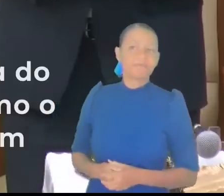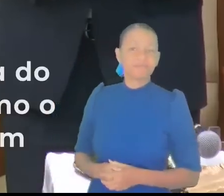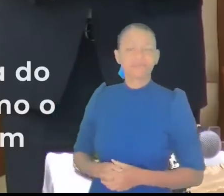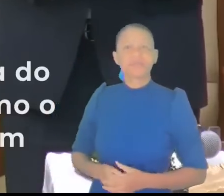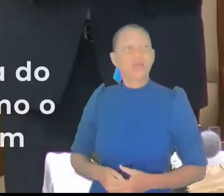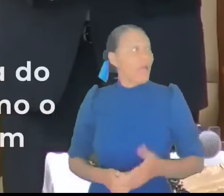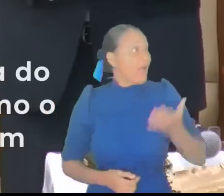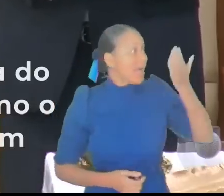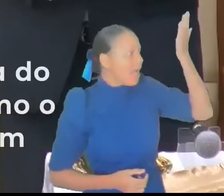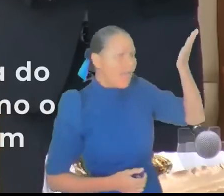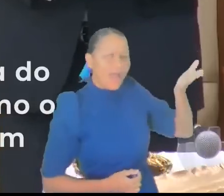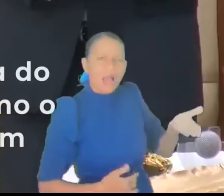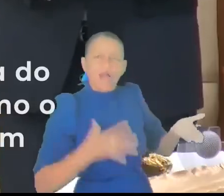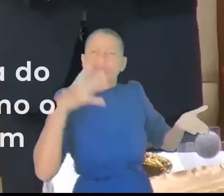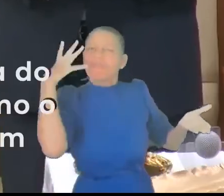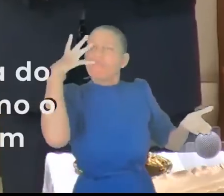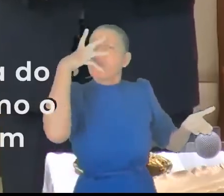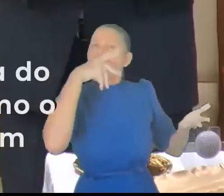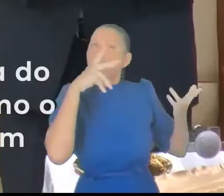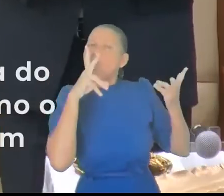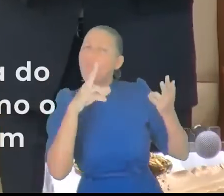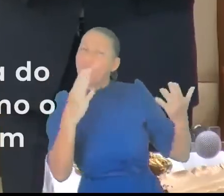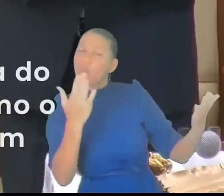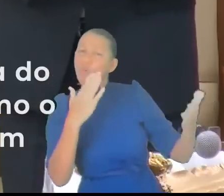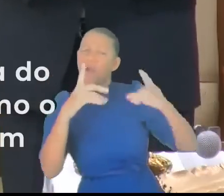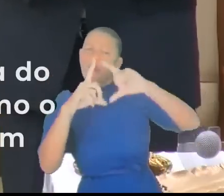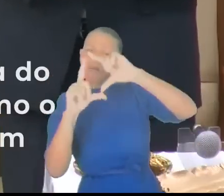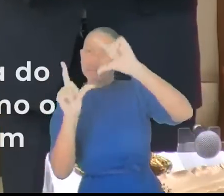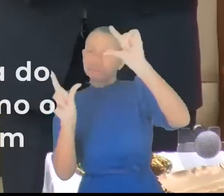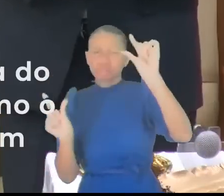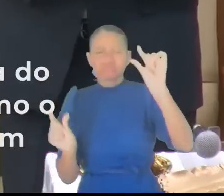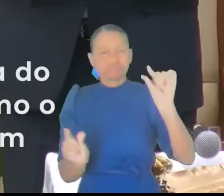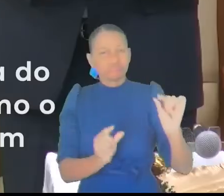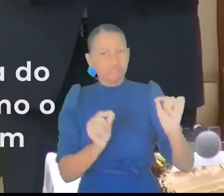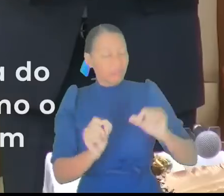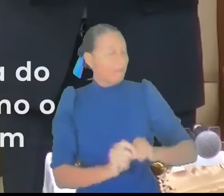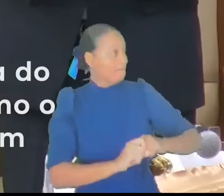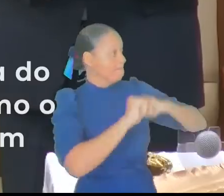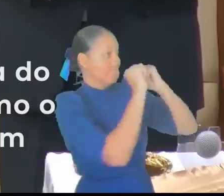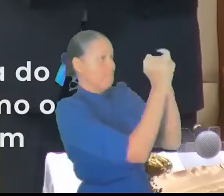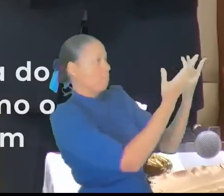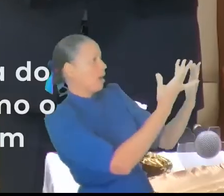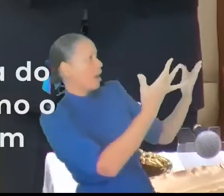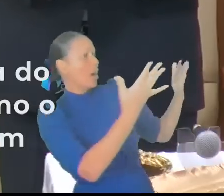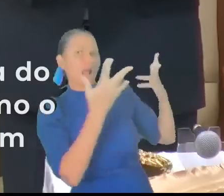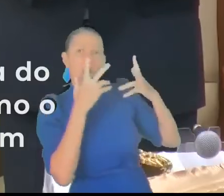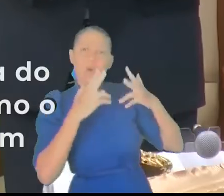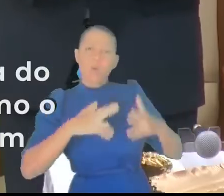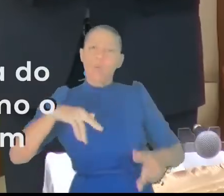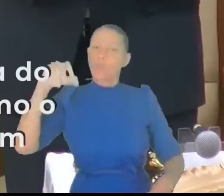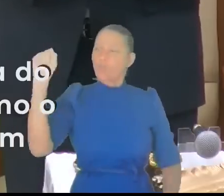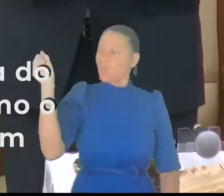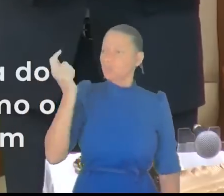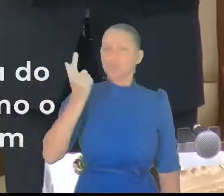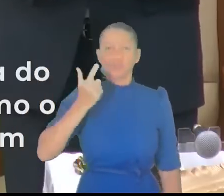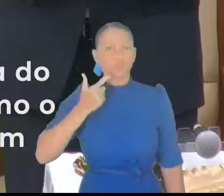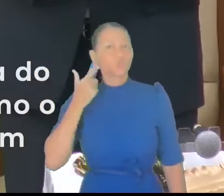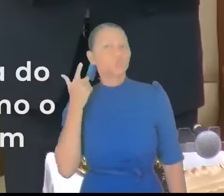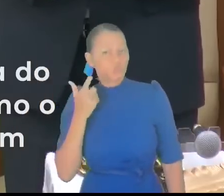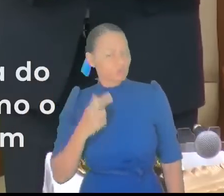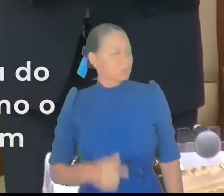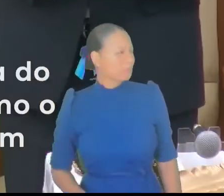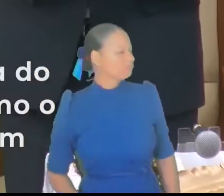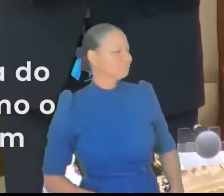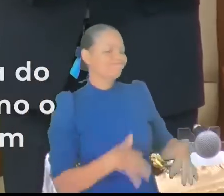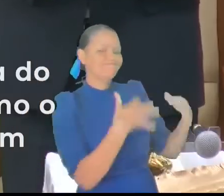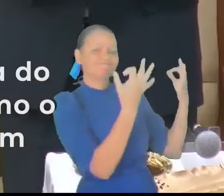a lua. Formosa como a lua. Brilhante como o sol. Brilhante como o sol.